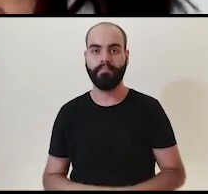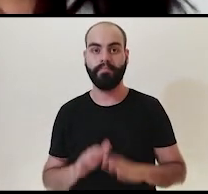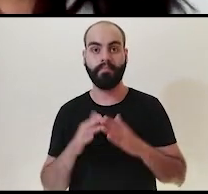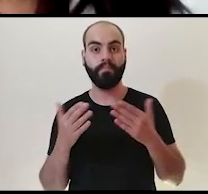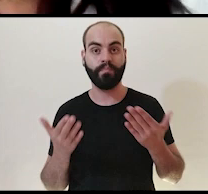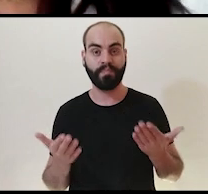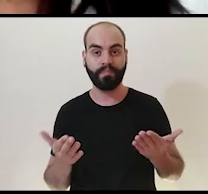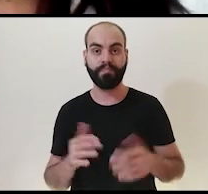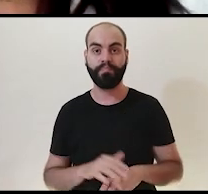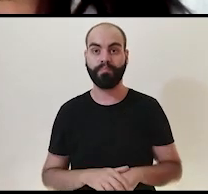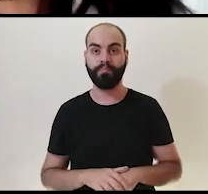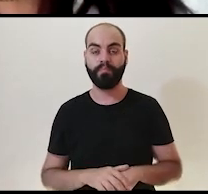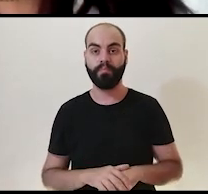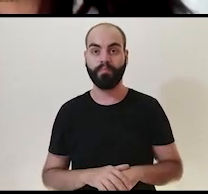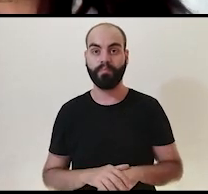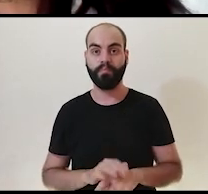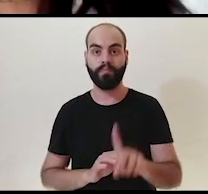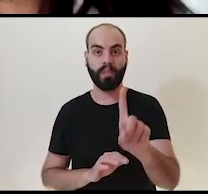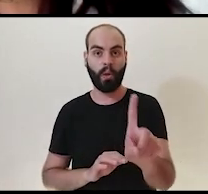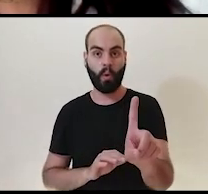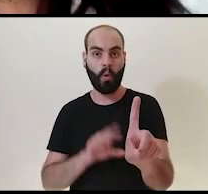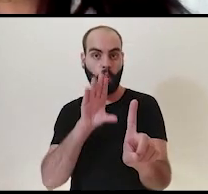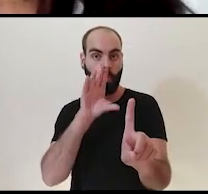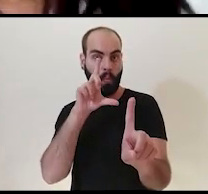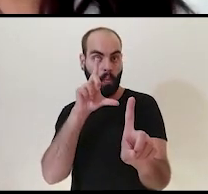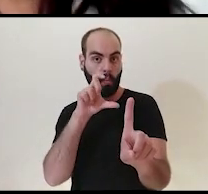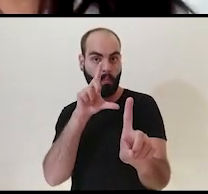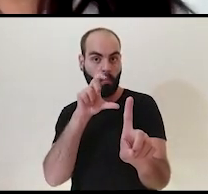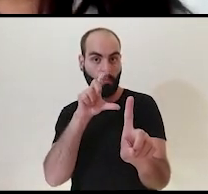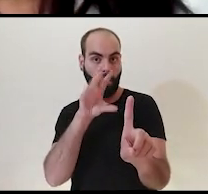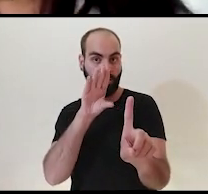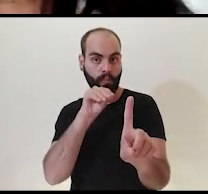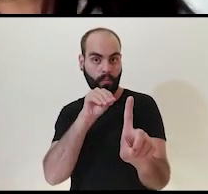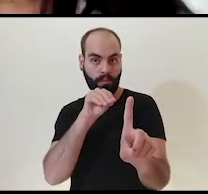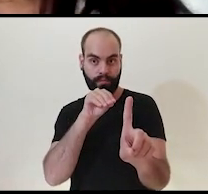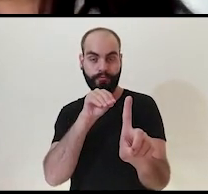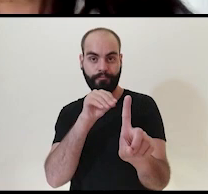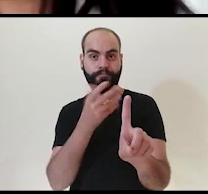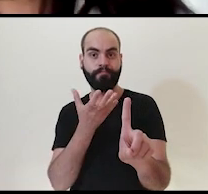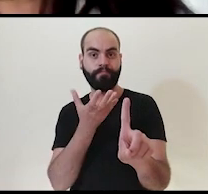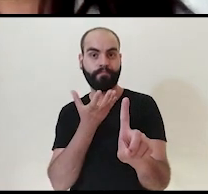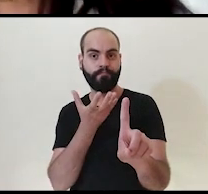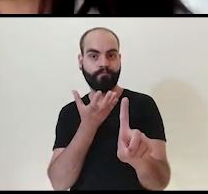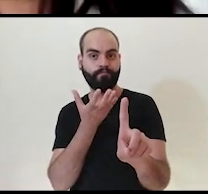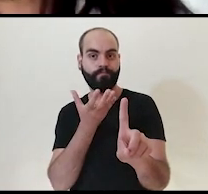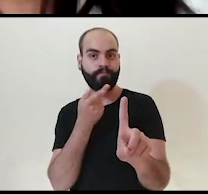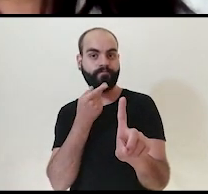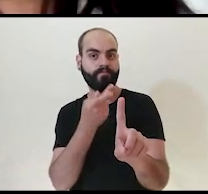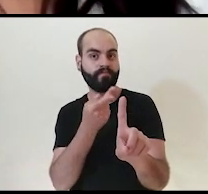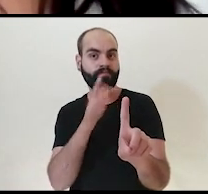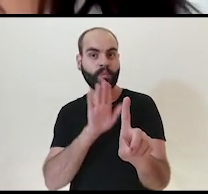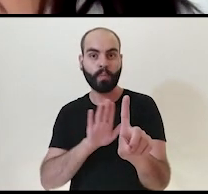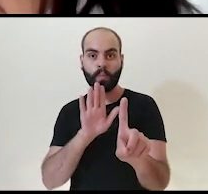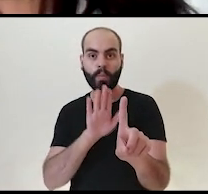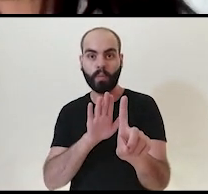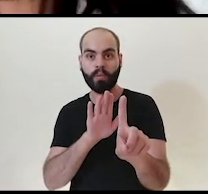Bom, foto de pessoas, quando saem pessoas na foto, eu gosto de falar para tomar cuidado,